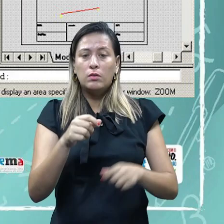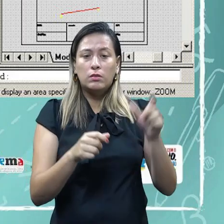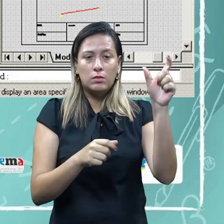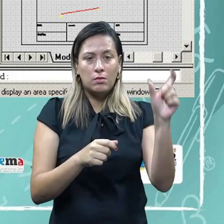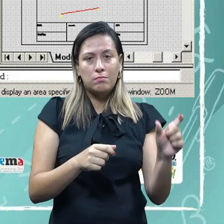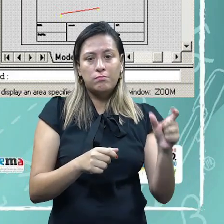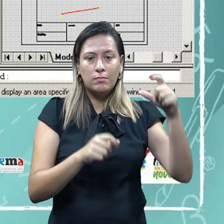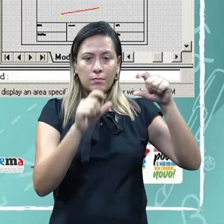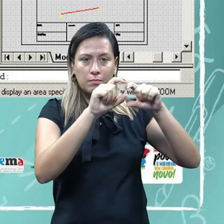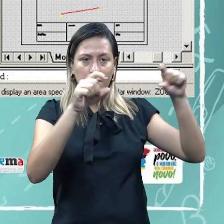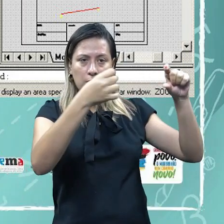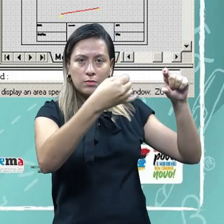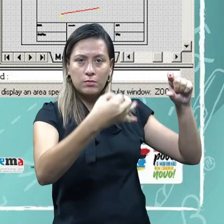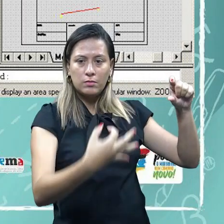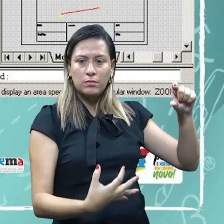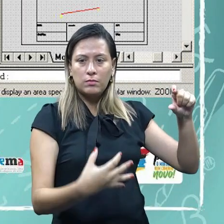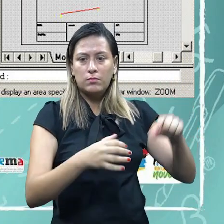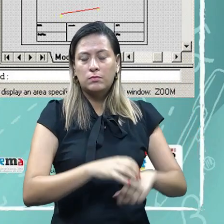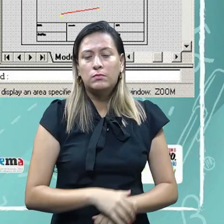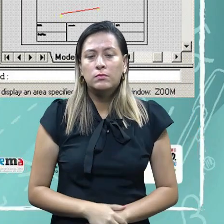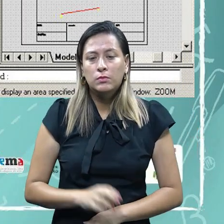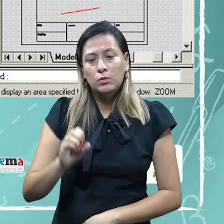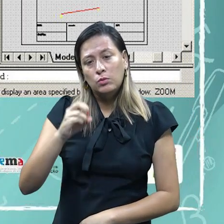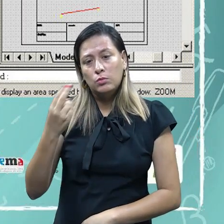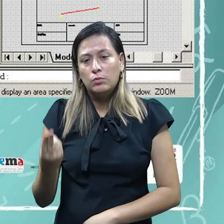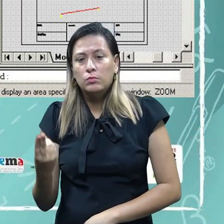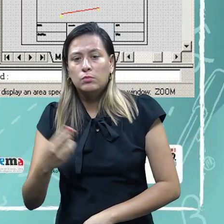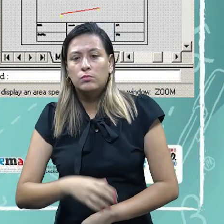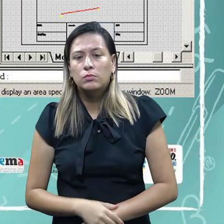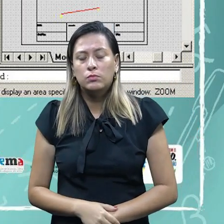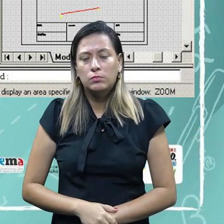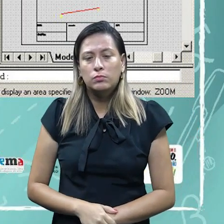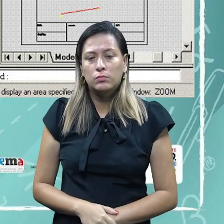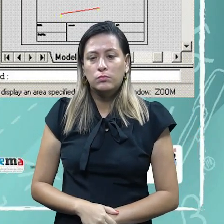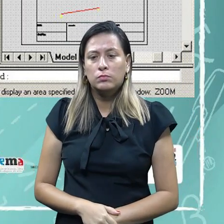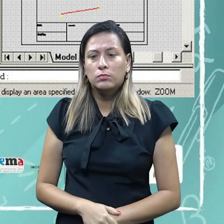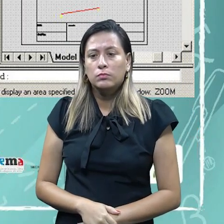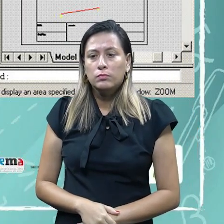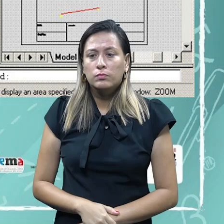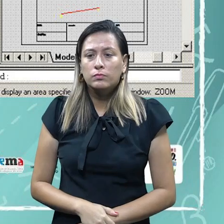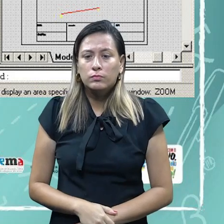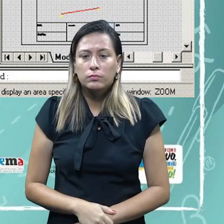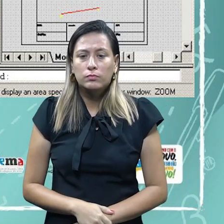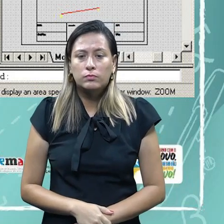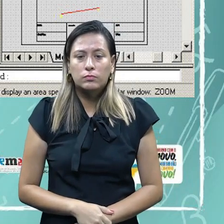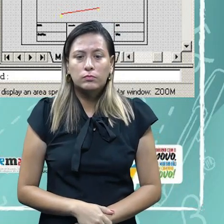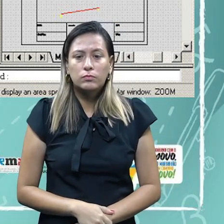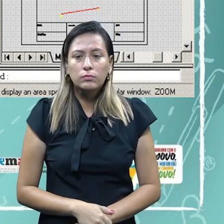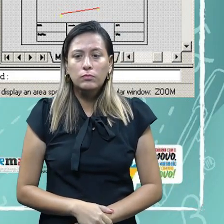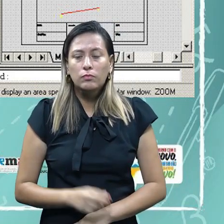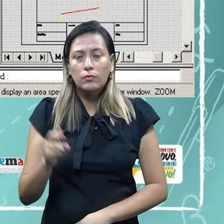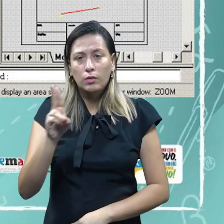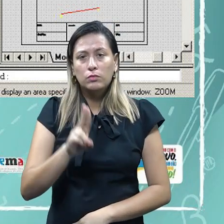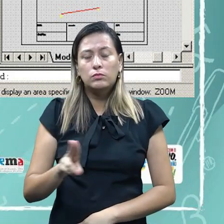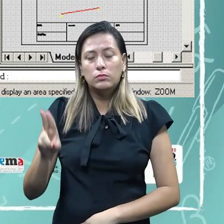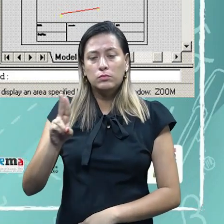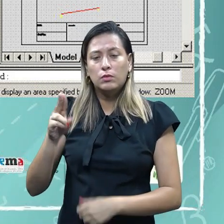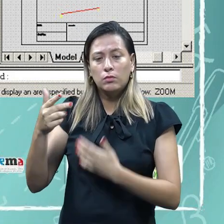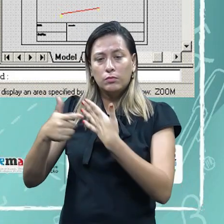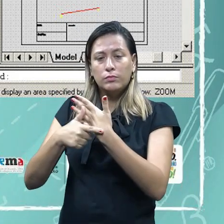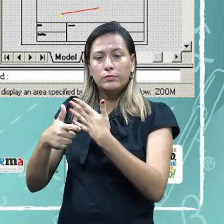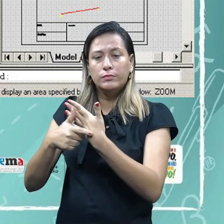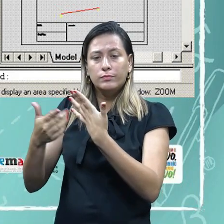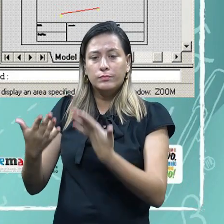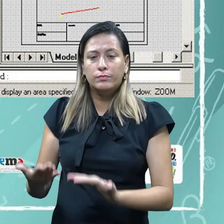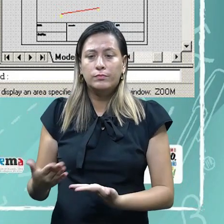com o ícone, ou ainda pelas funções da barra de tarefa utilizando uma daquelas funções. E aí